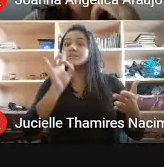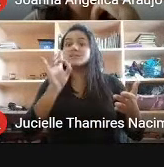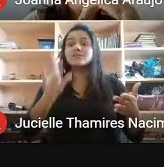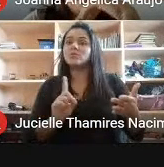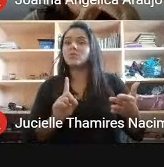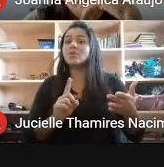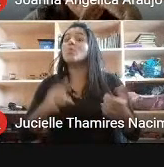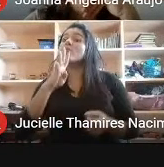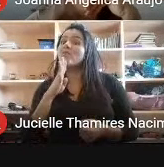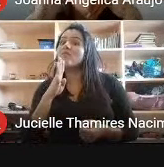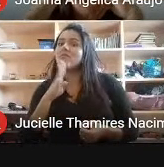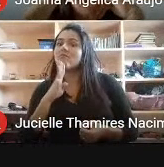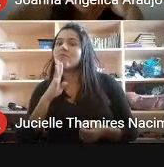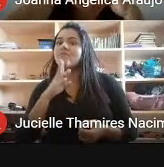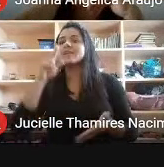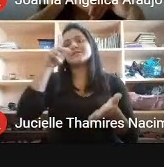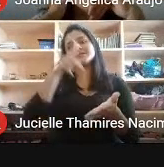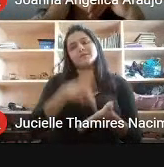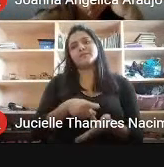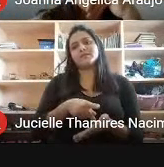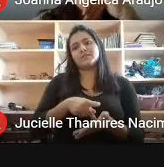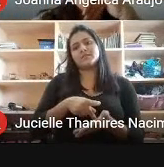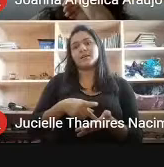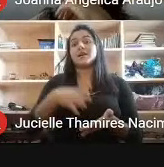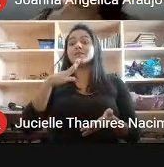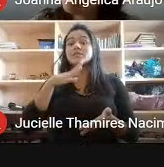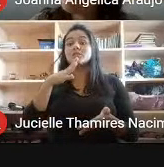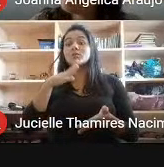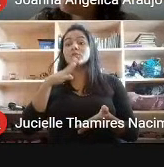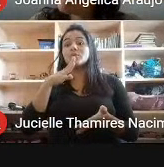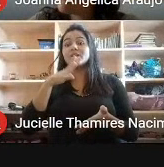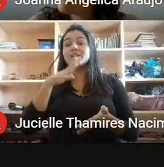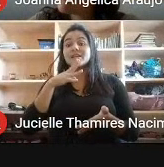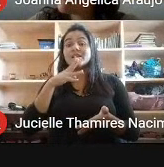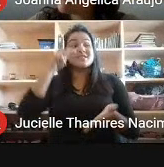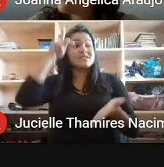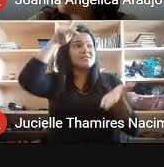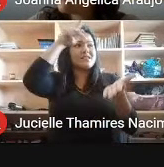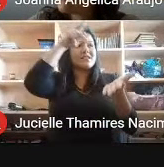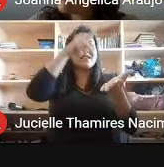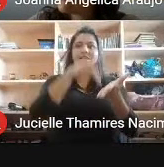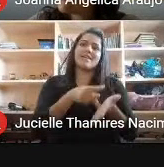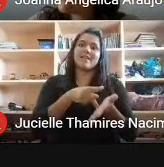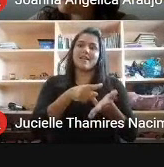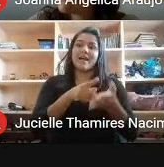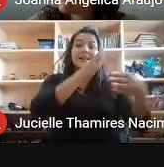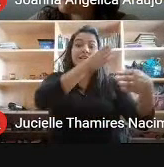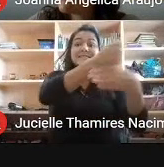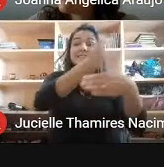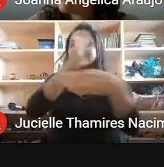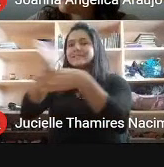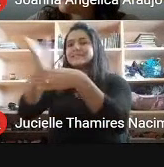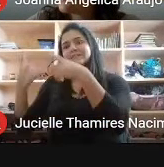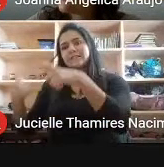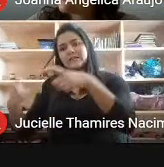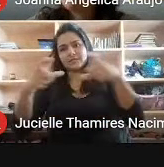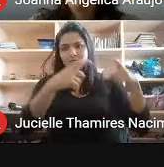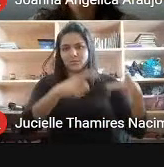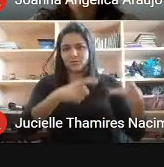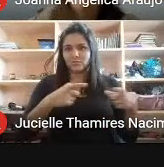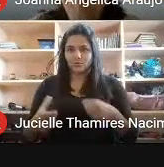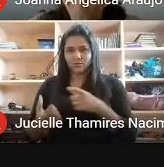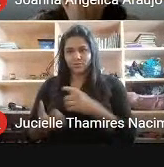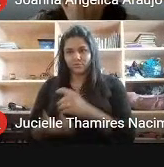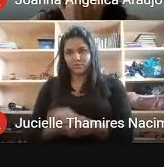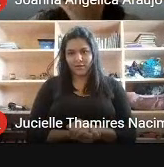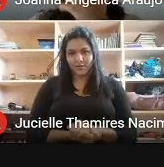mas é de um contexto. Porque nesse contexto existe um conjunto de elementos. Então, se a gente não qualificar as